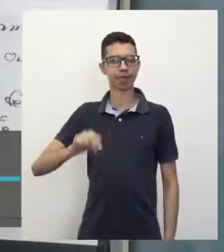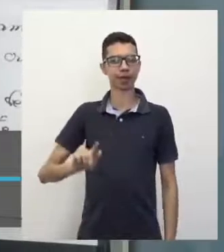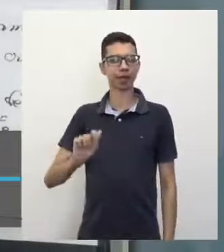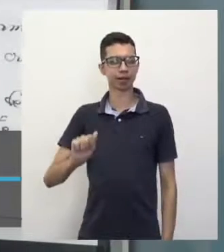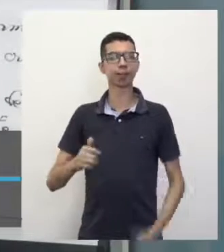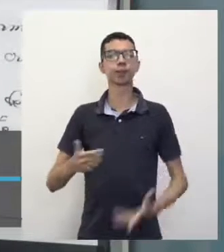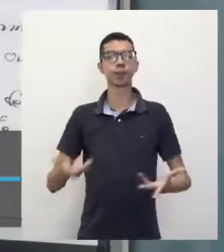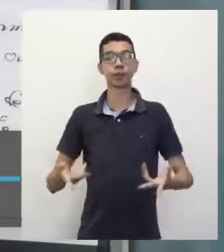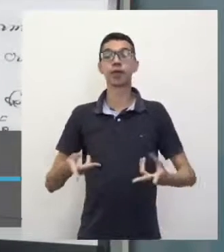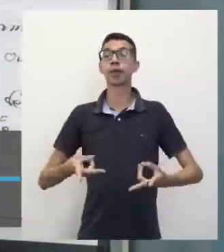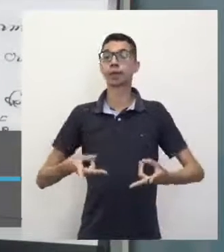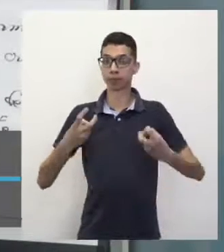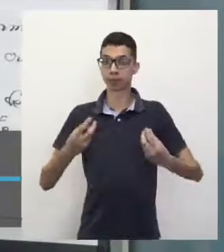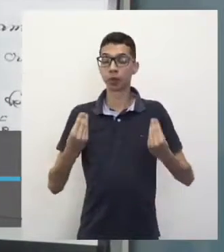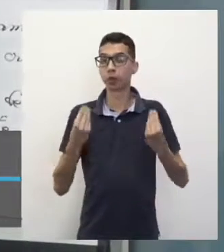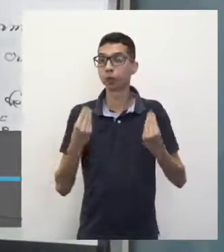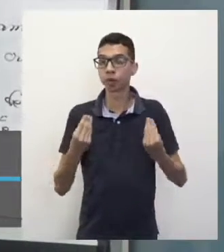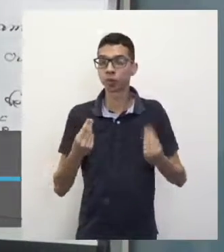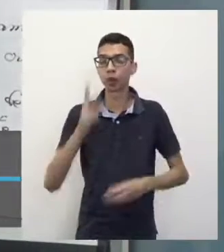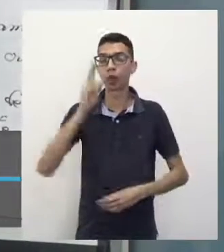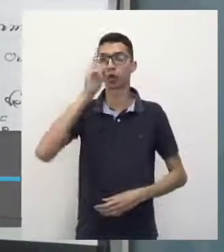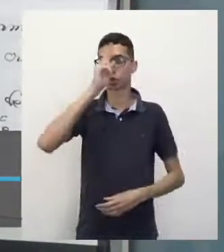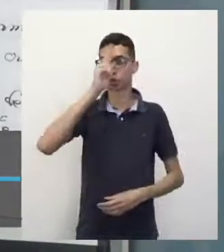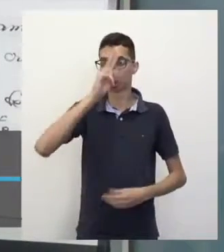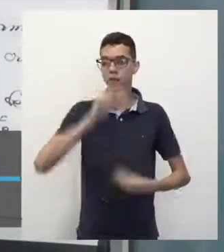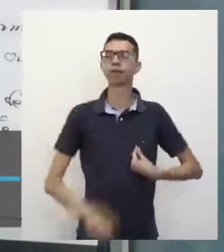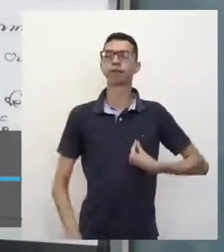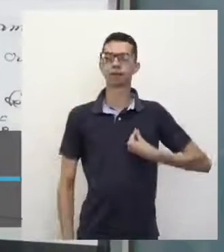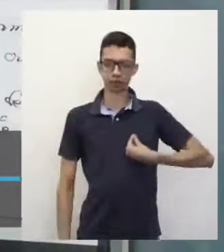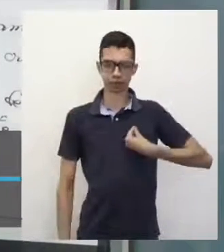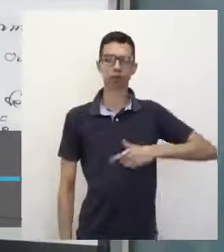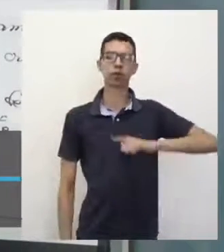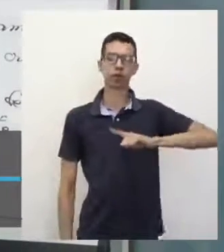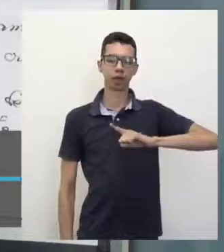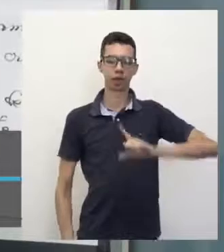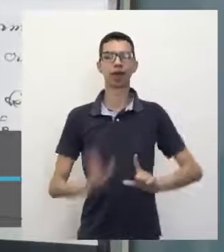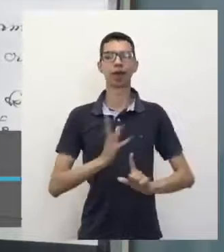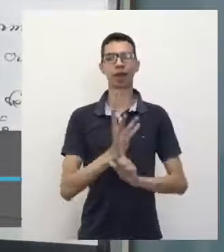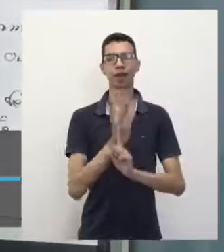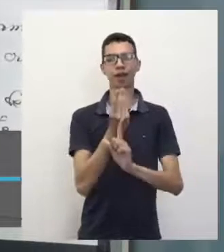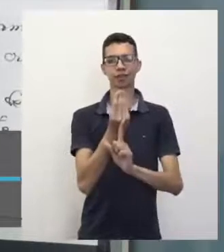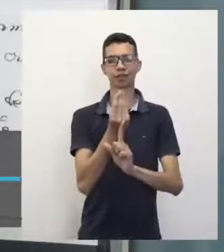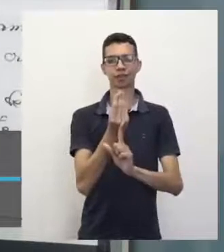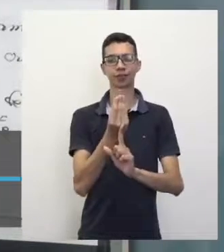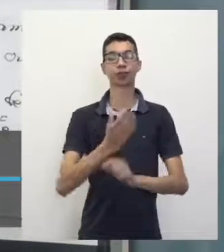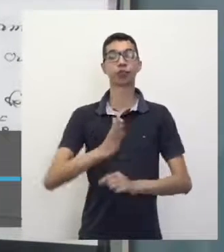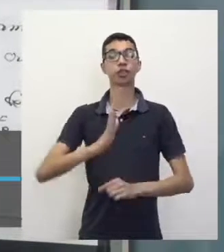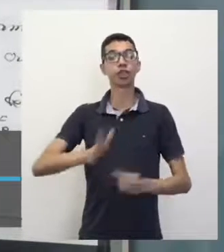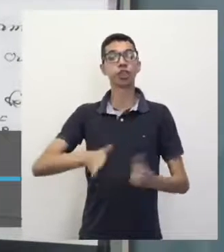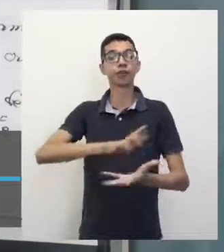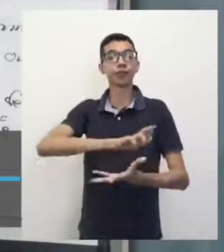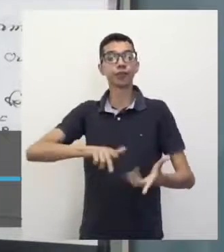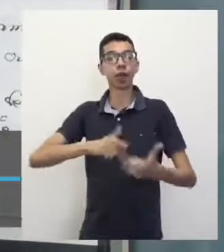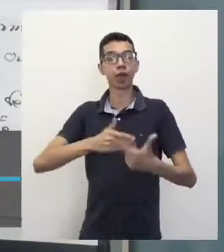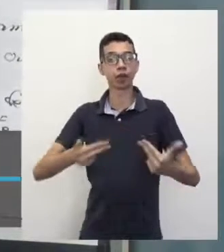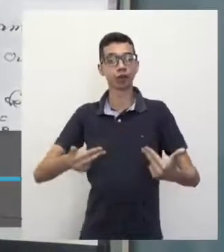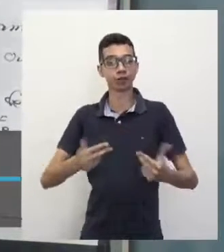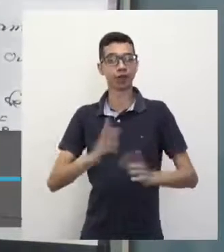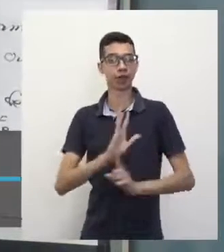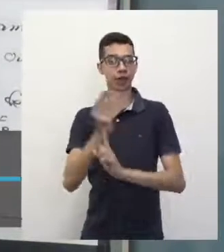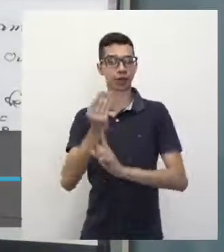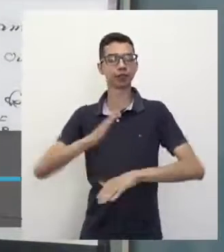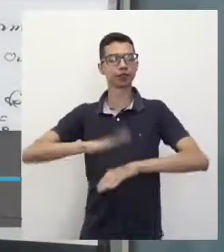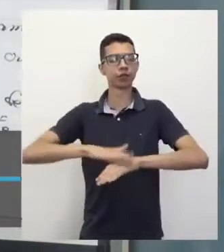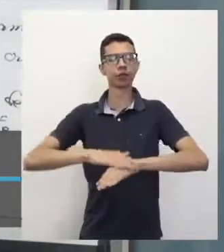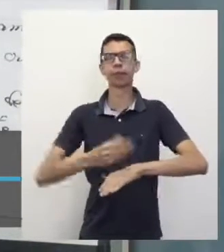histórica, ela dá vida, né, também a obras de arte. Nós temos muitas obras que são feitas já para contar um trecho da nossa